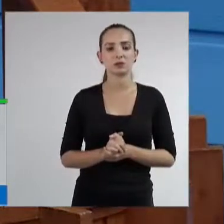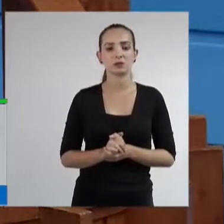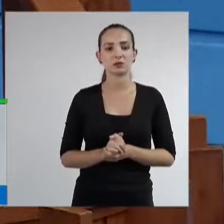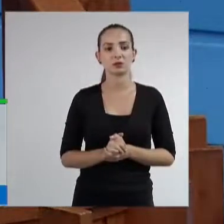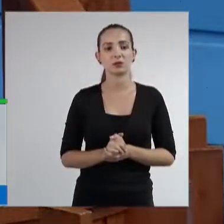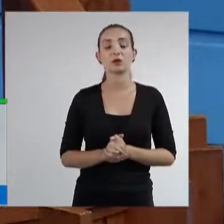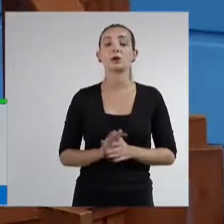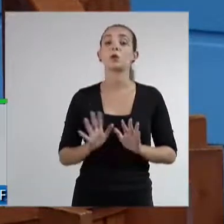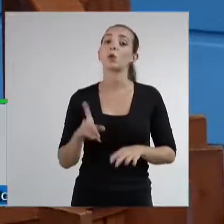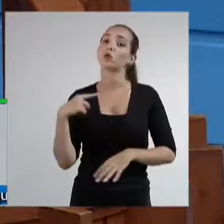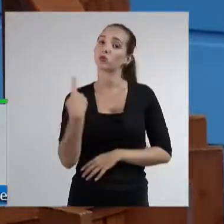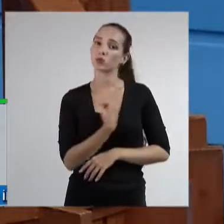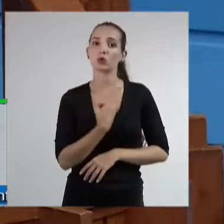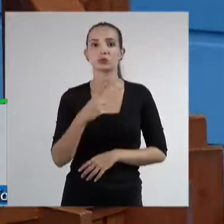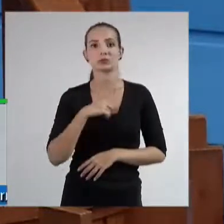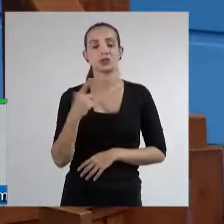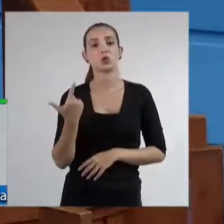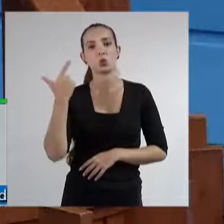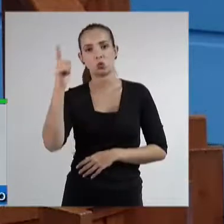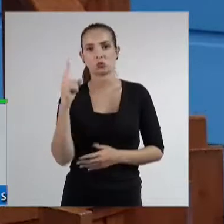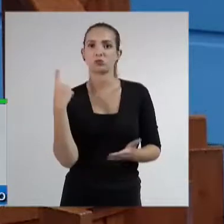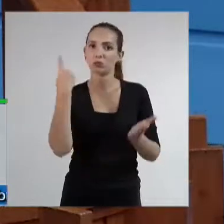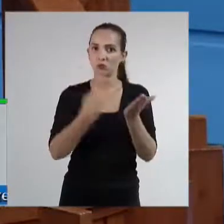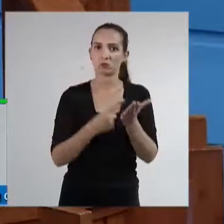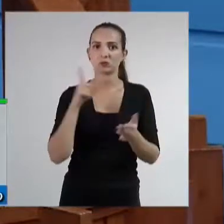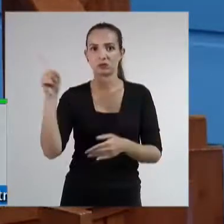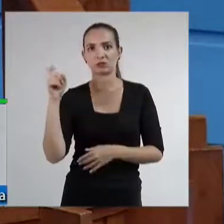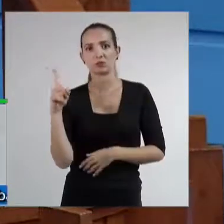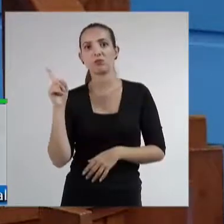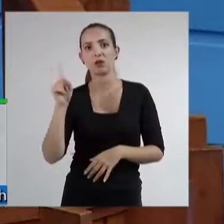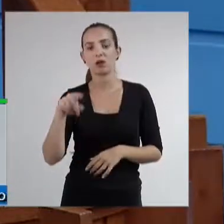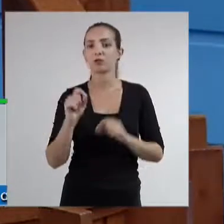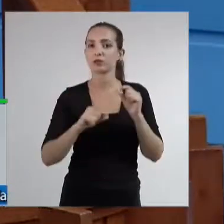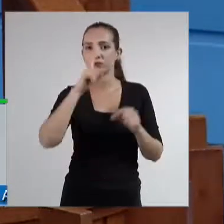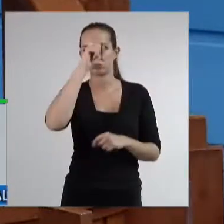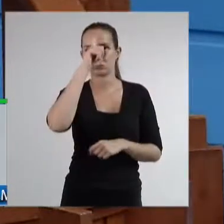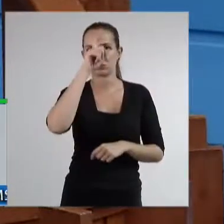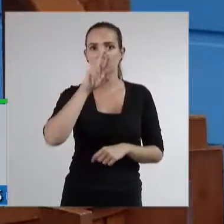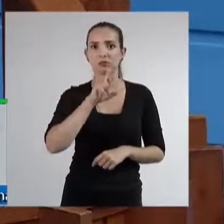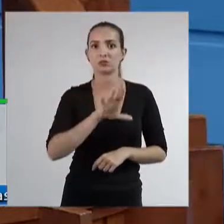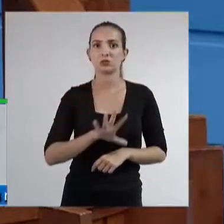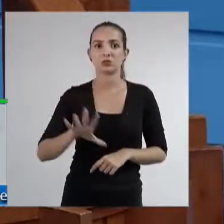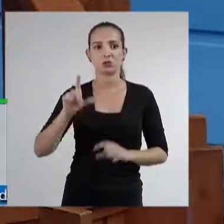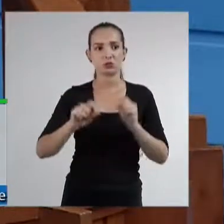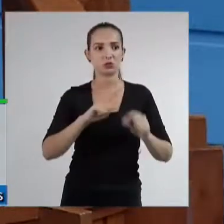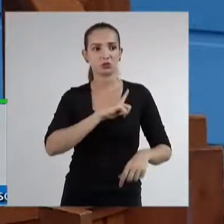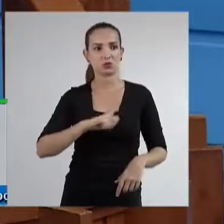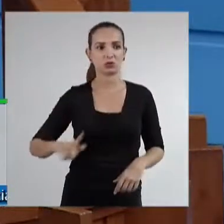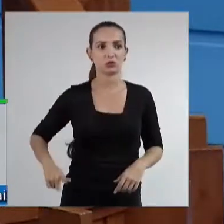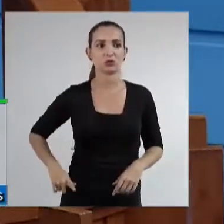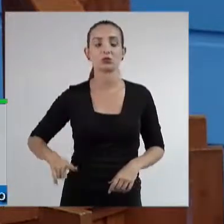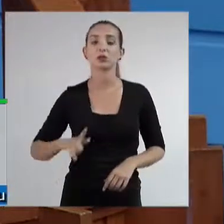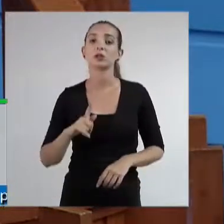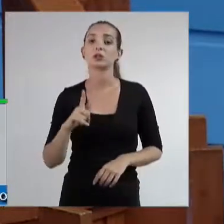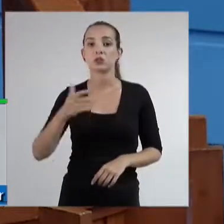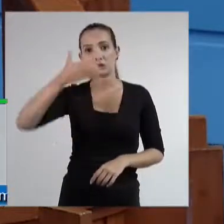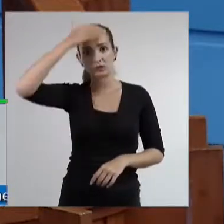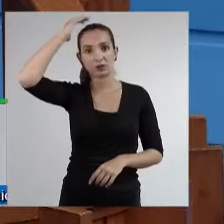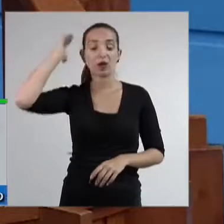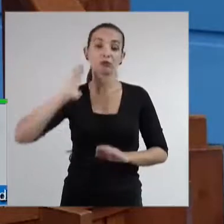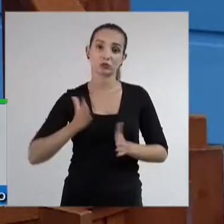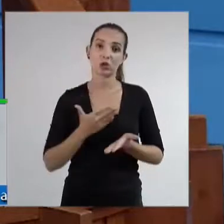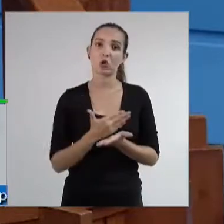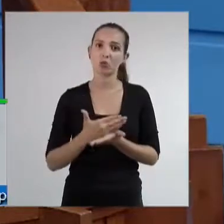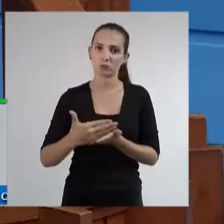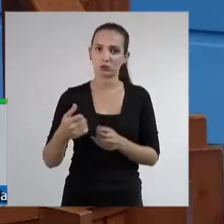Nós temos uma outra demanda lá em Dourados, que é a questão do Hospital Regional de Dourados, que o governador Reinaldo Azambuja já iniciou as obras, e